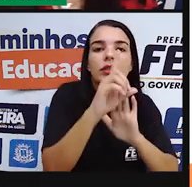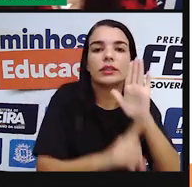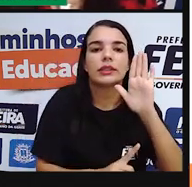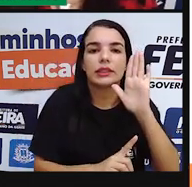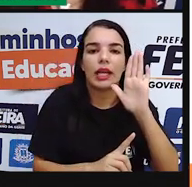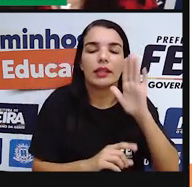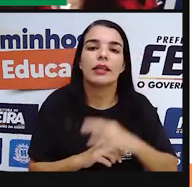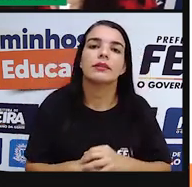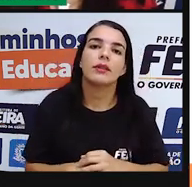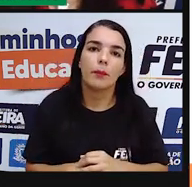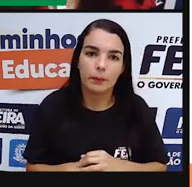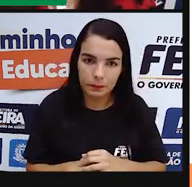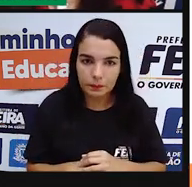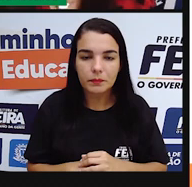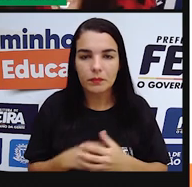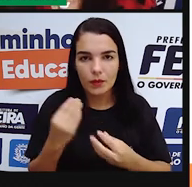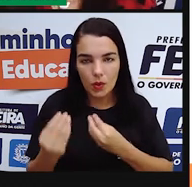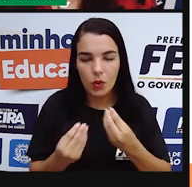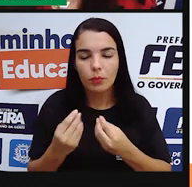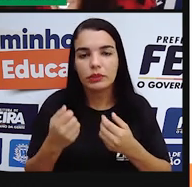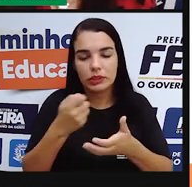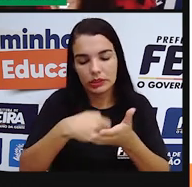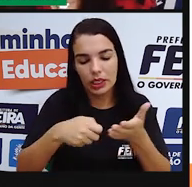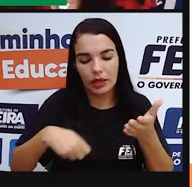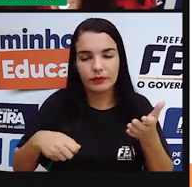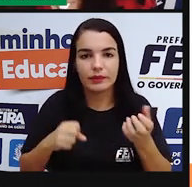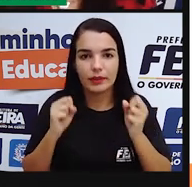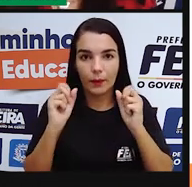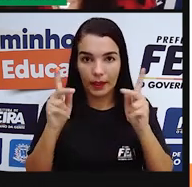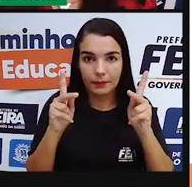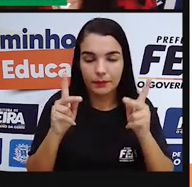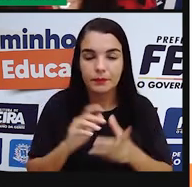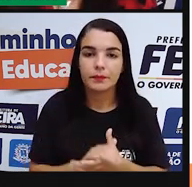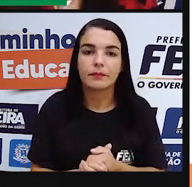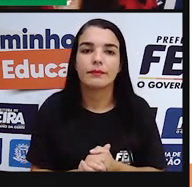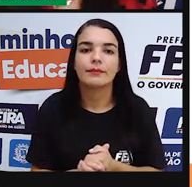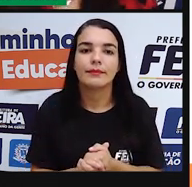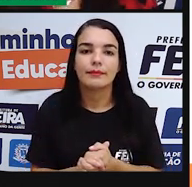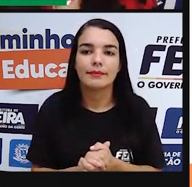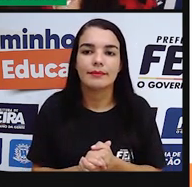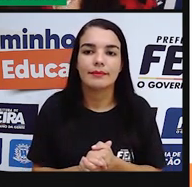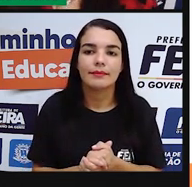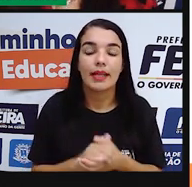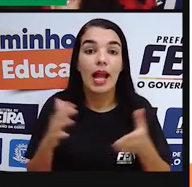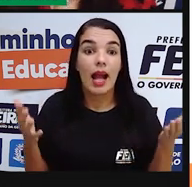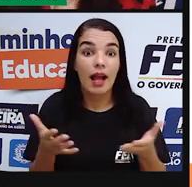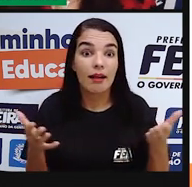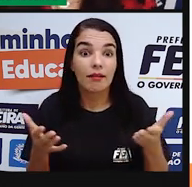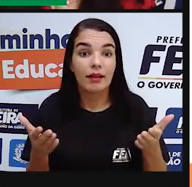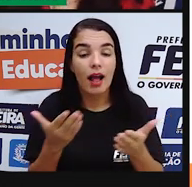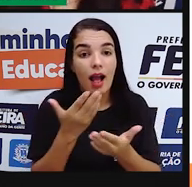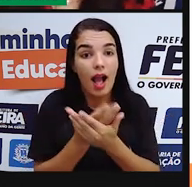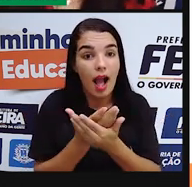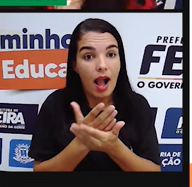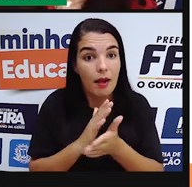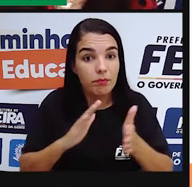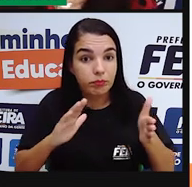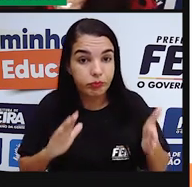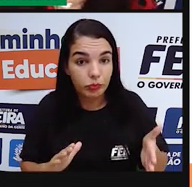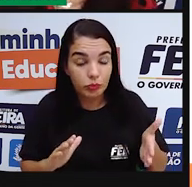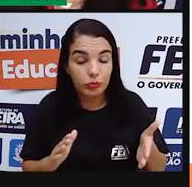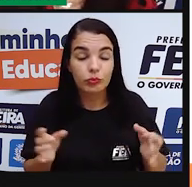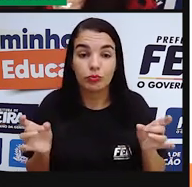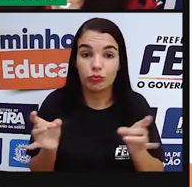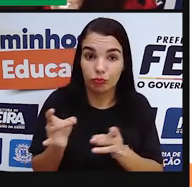tudo direitinho de como se escrever uma dissertação, certo? A nossa aula, ela se